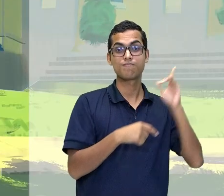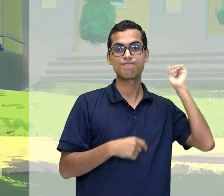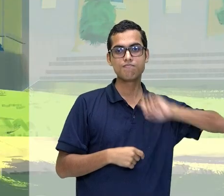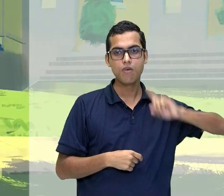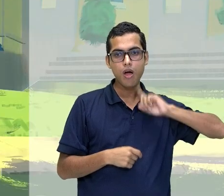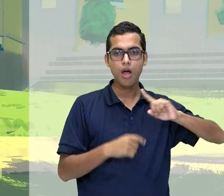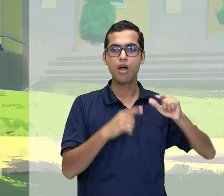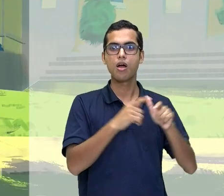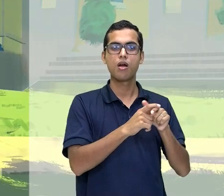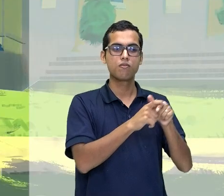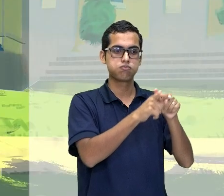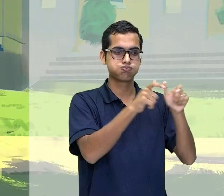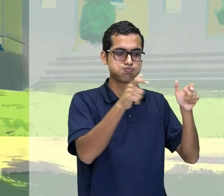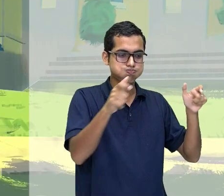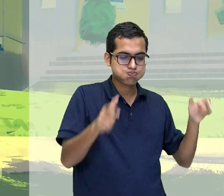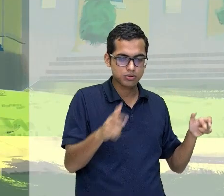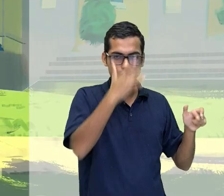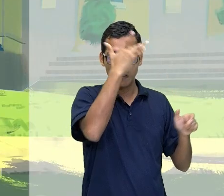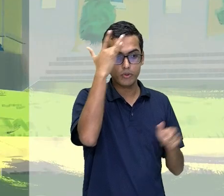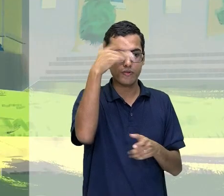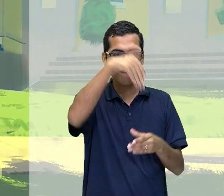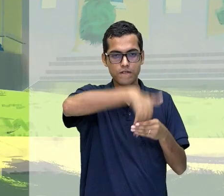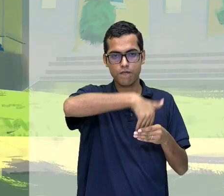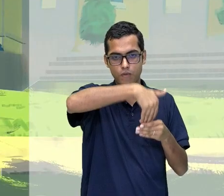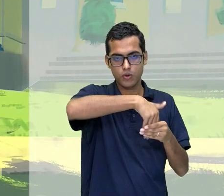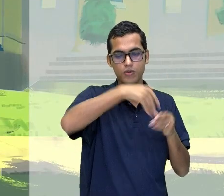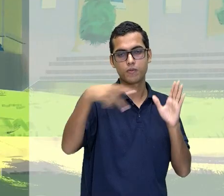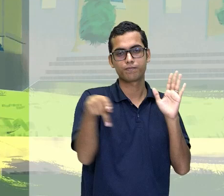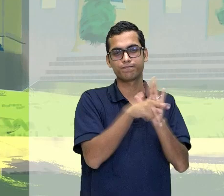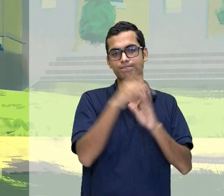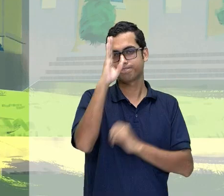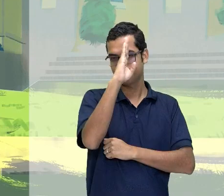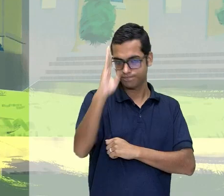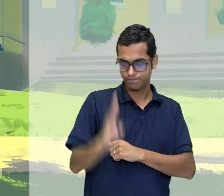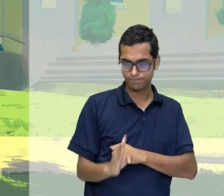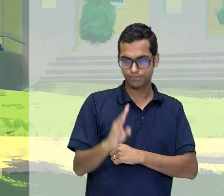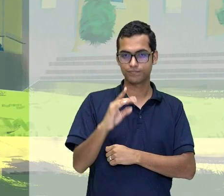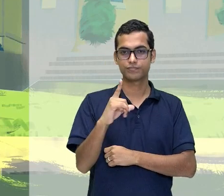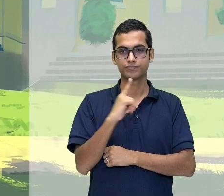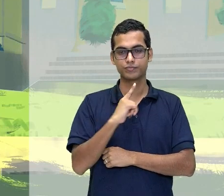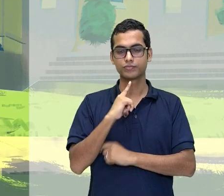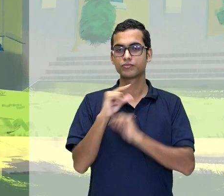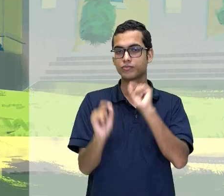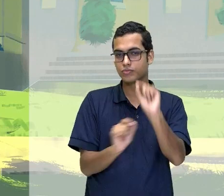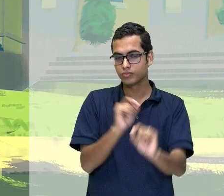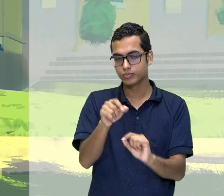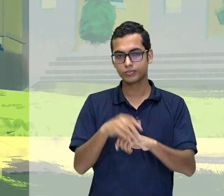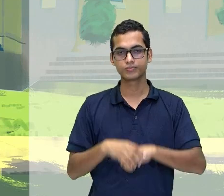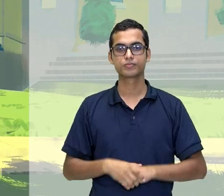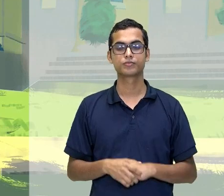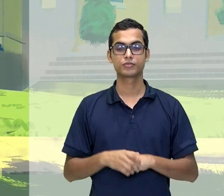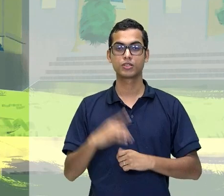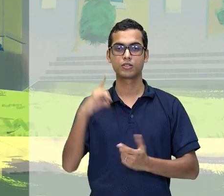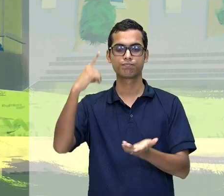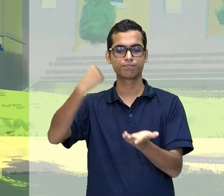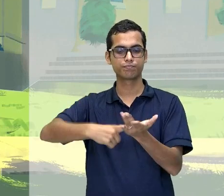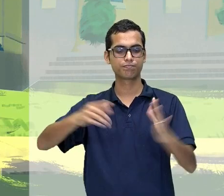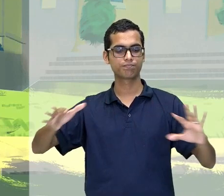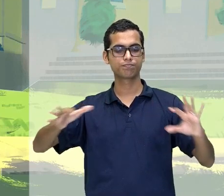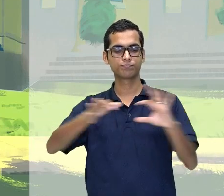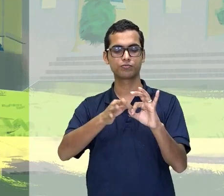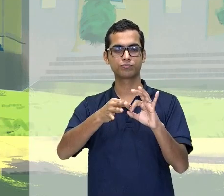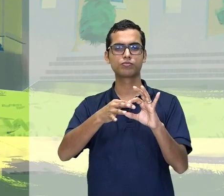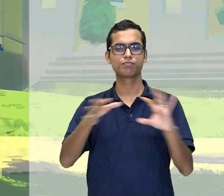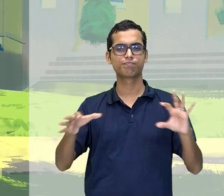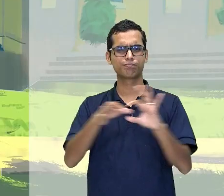colégio eleitoral do Brasil. Então essa união dessas duas oligarquias formava uma aliança poderosíssima que